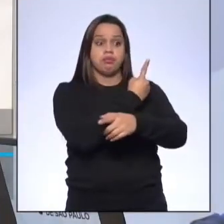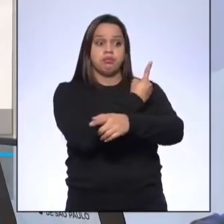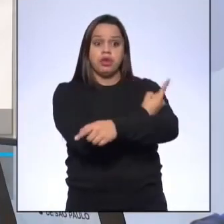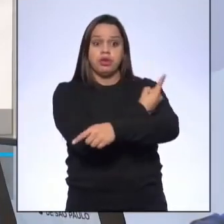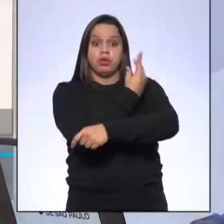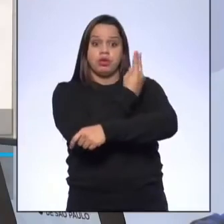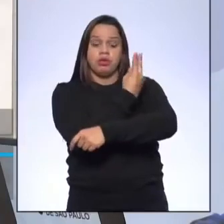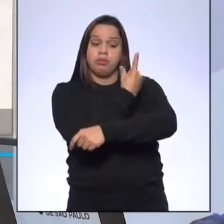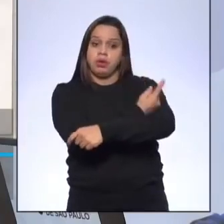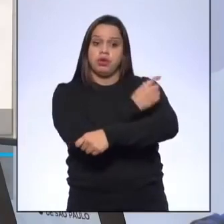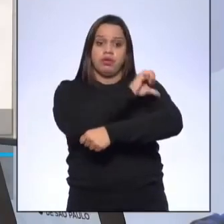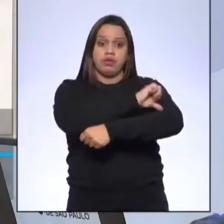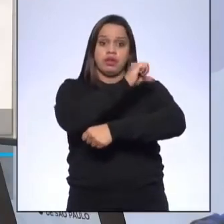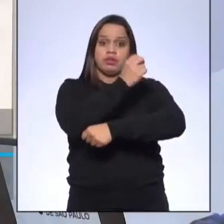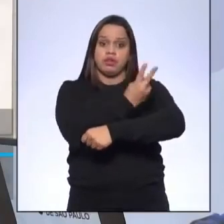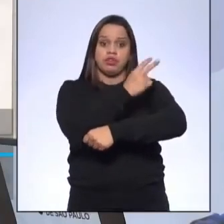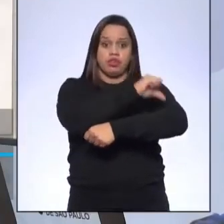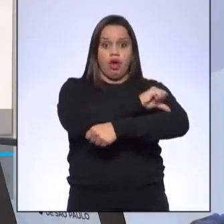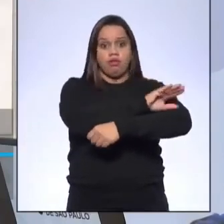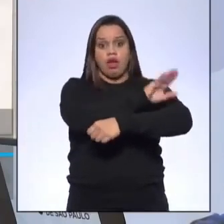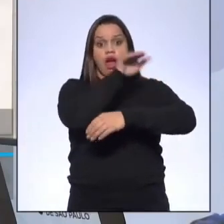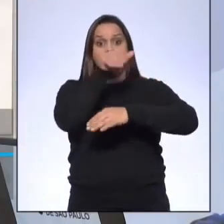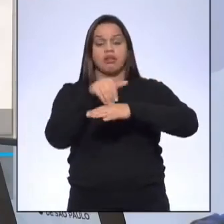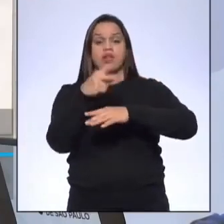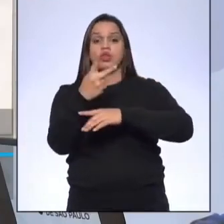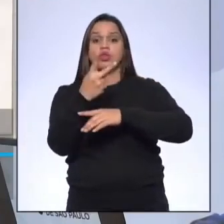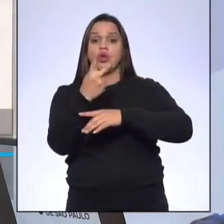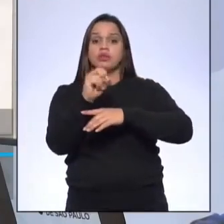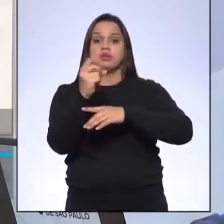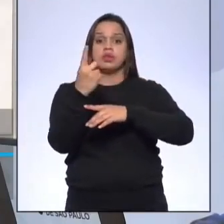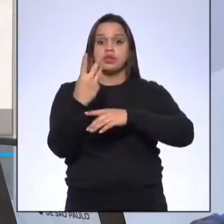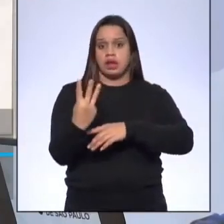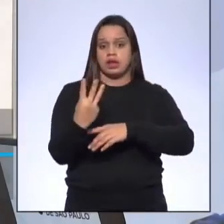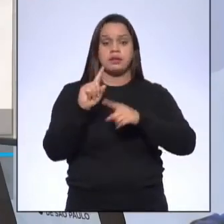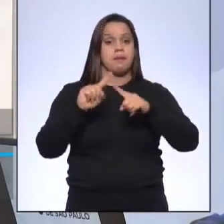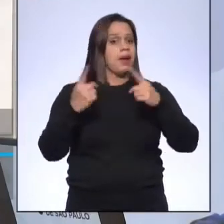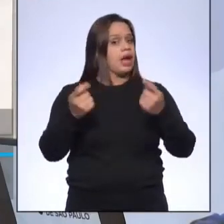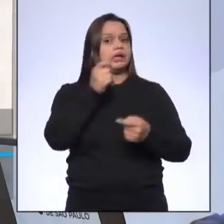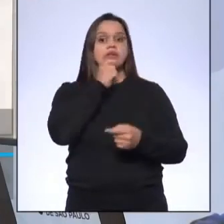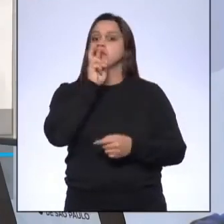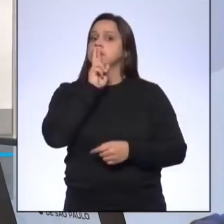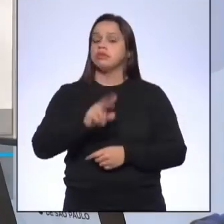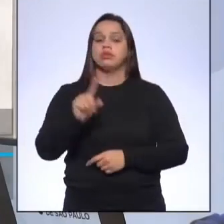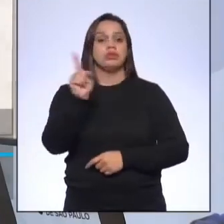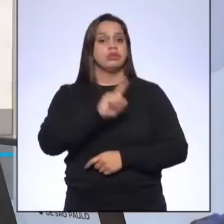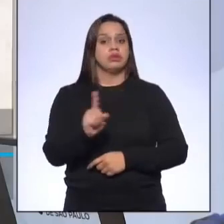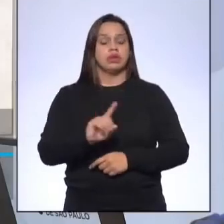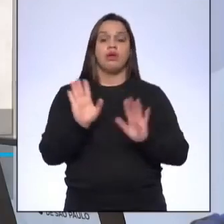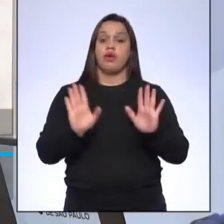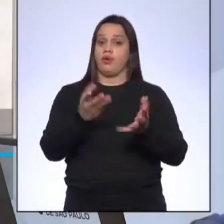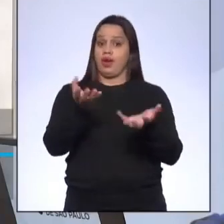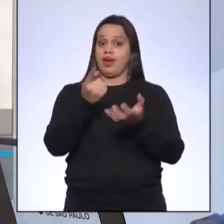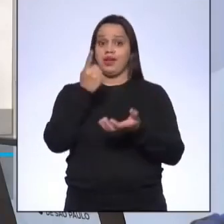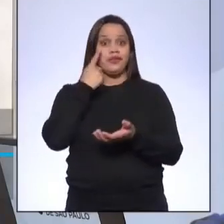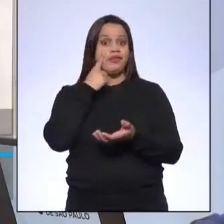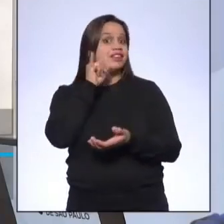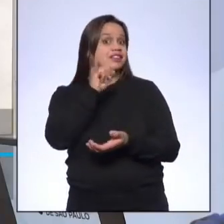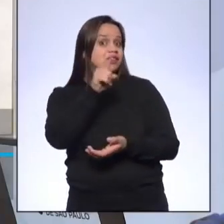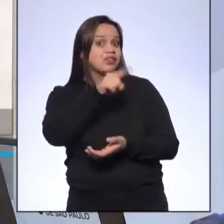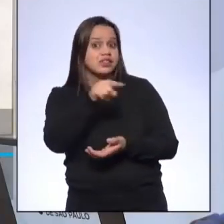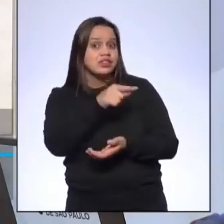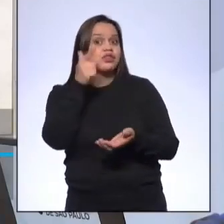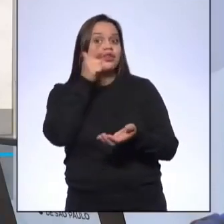2013. Né? Então, são uma ordem cronológica. Só que eu ainda não vou responder. Eu quero ver se vocês